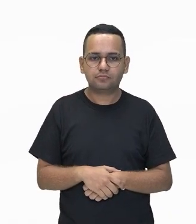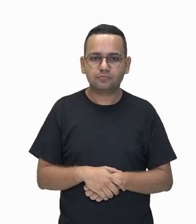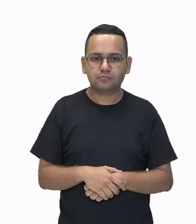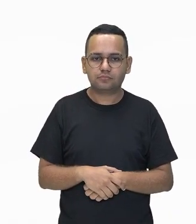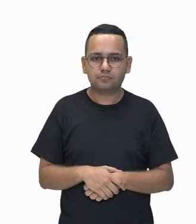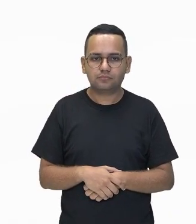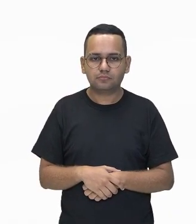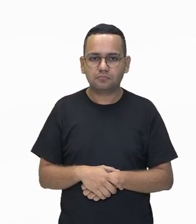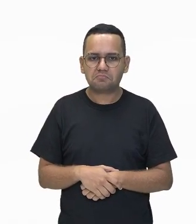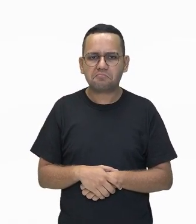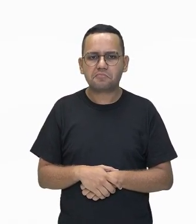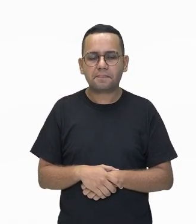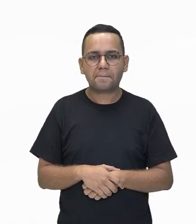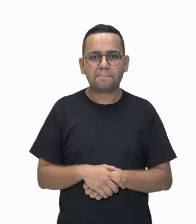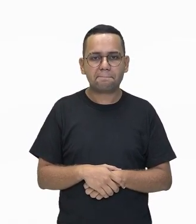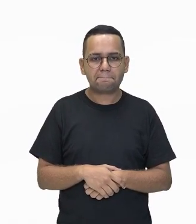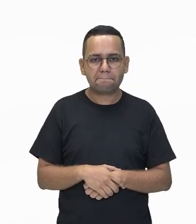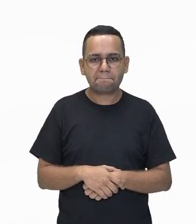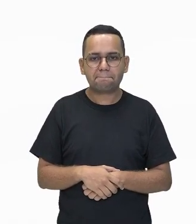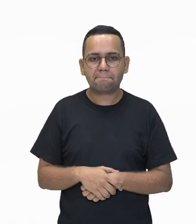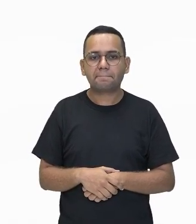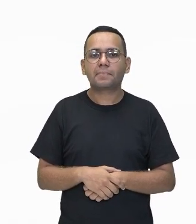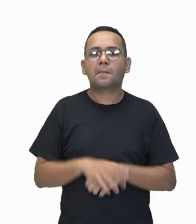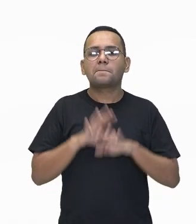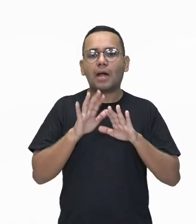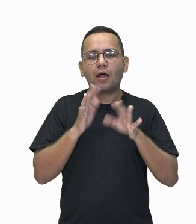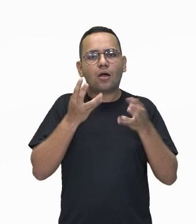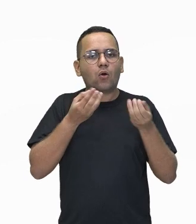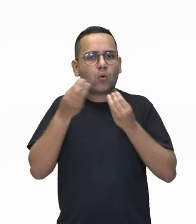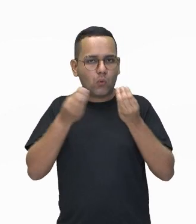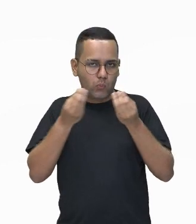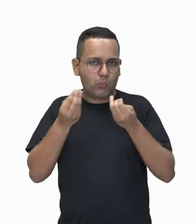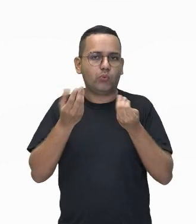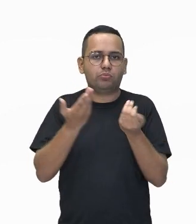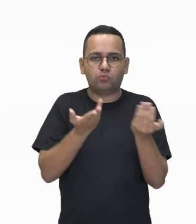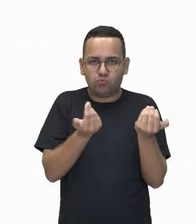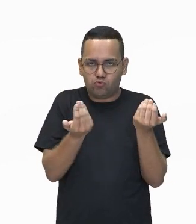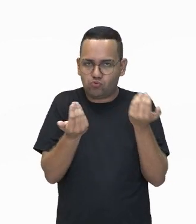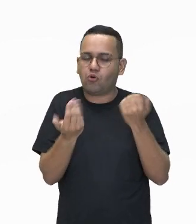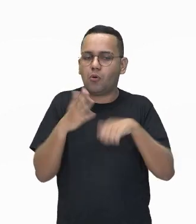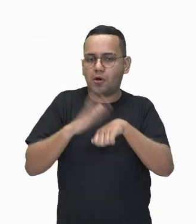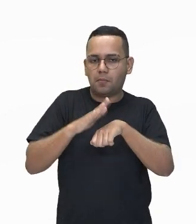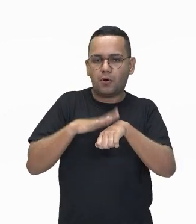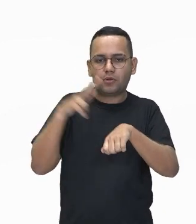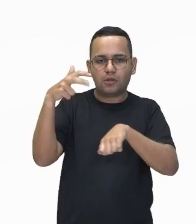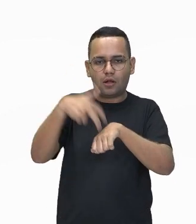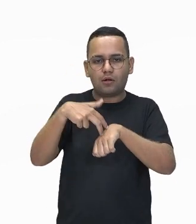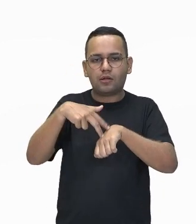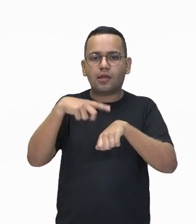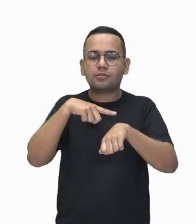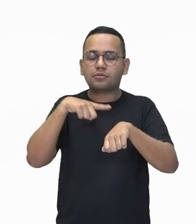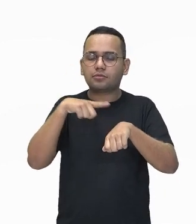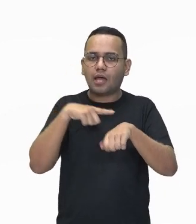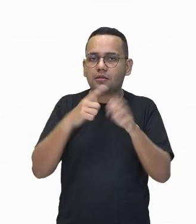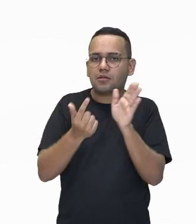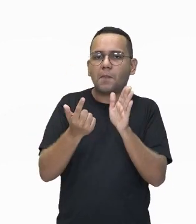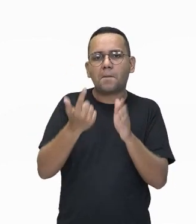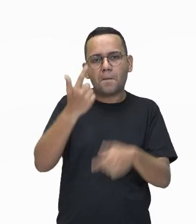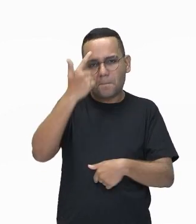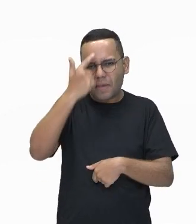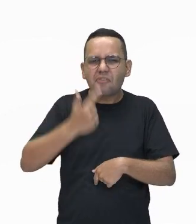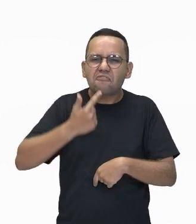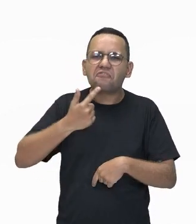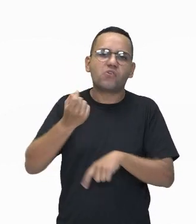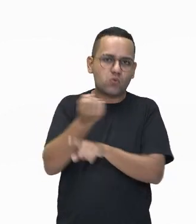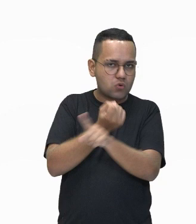jovem protagonista, ele pode, então, atuar na sociedade. Acompanha ali comigo, olha só. No protagonismo